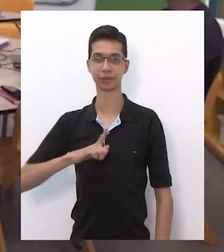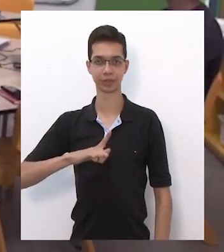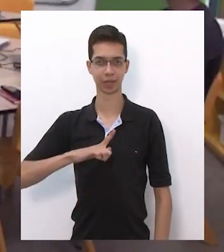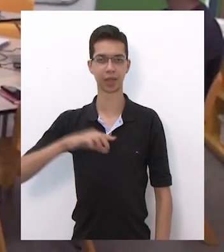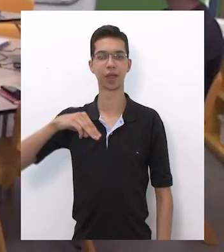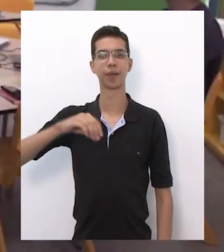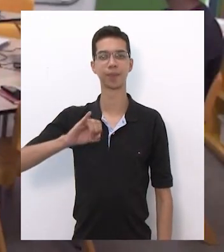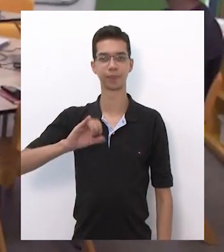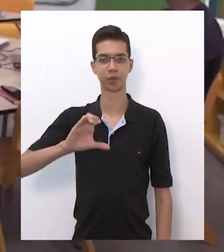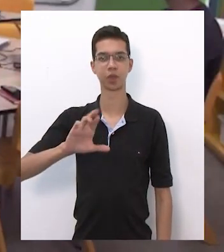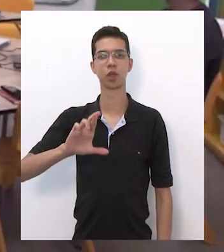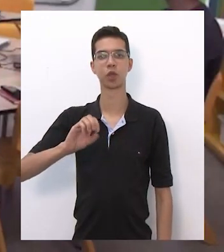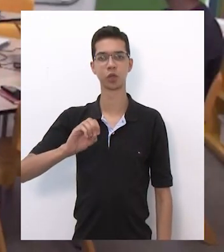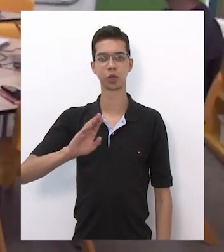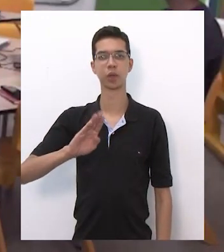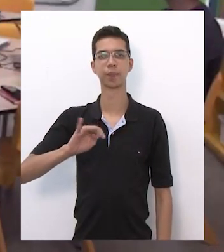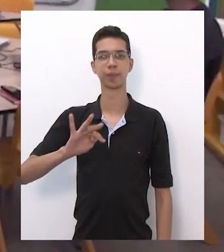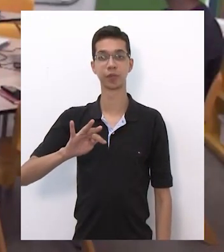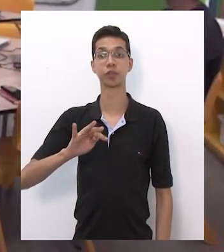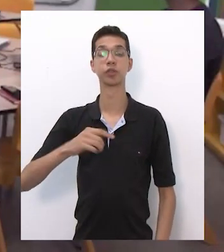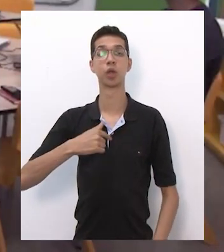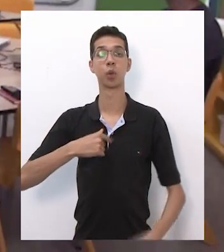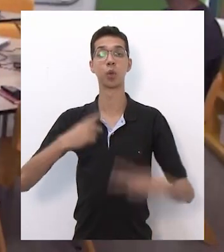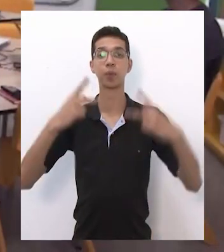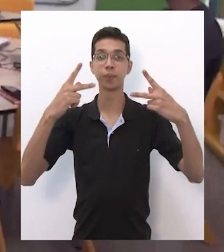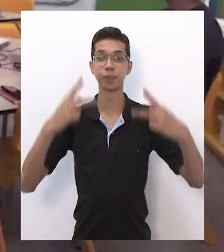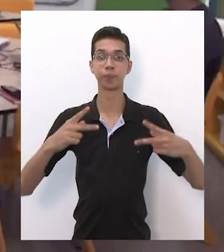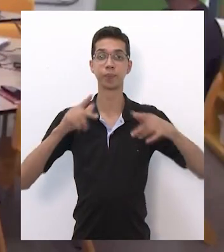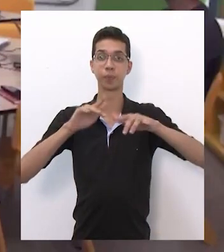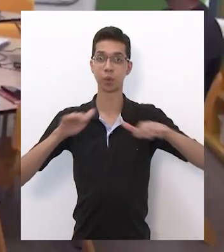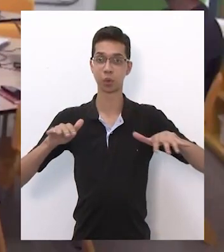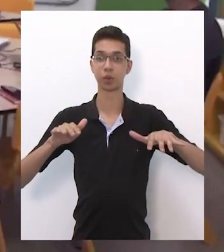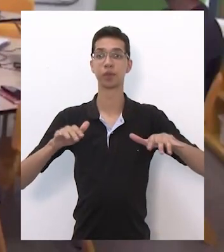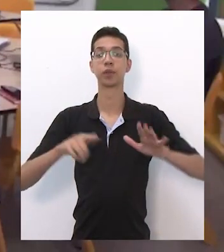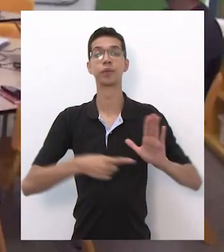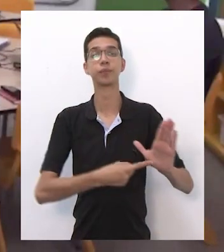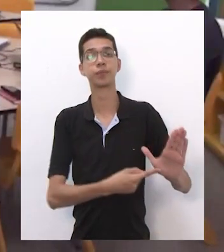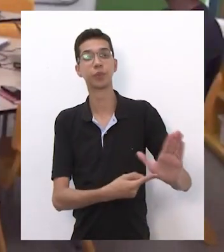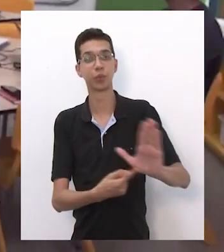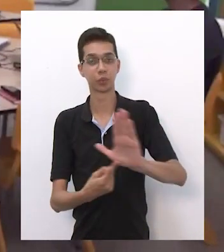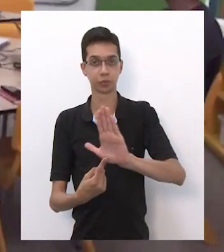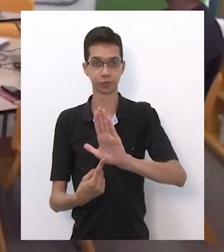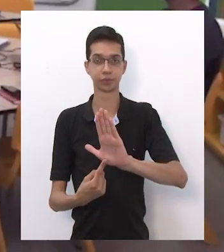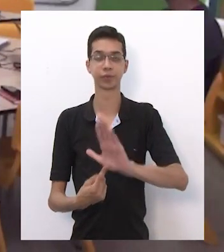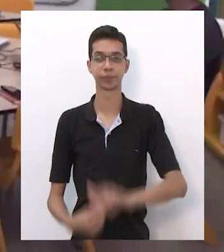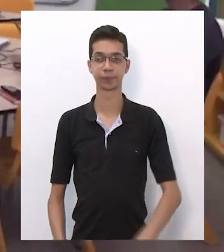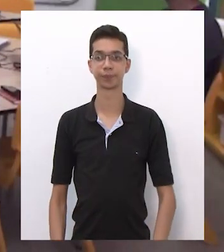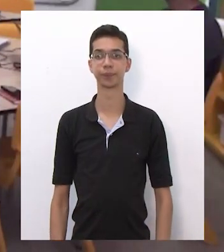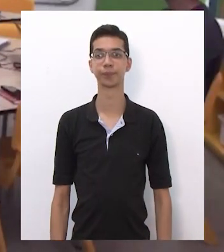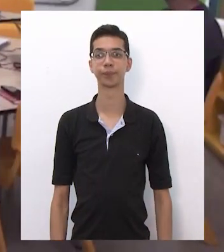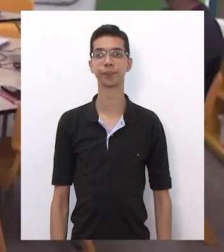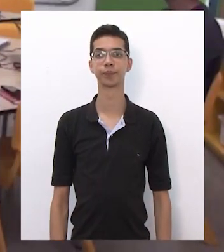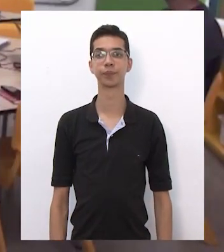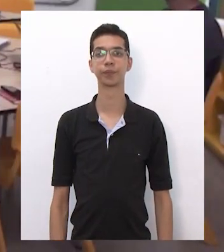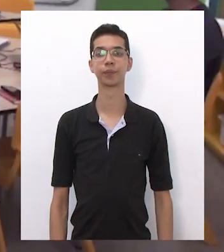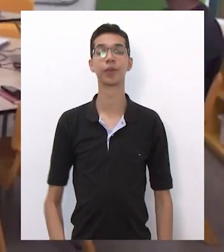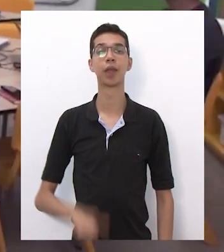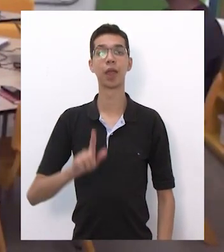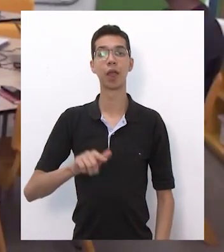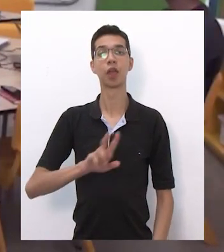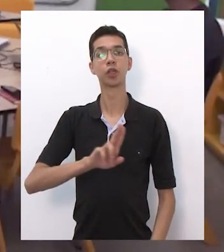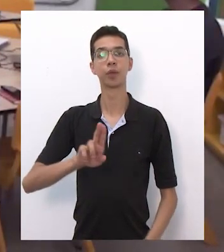uma programação extremamente simples para mostrar para vocês, que é o name tag. Então, assim, só está dando o nome do CIEBP do nosso centro